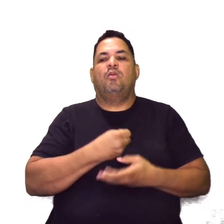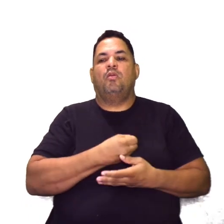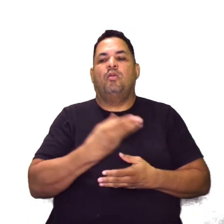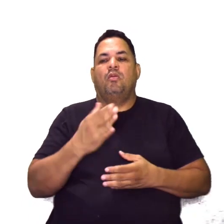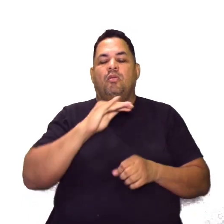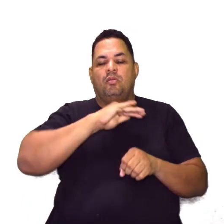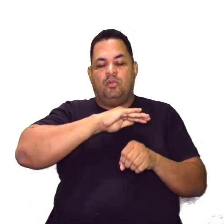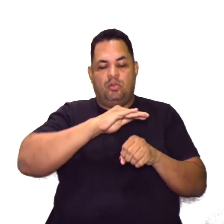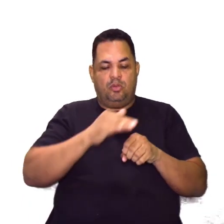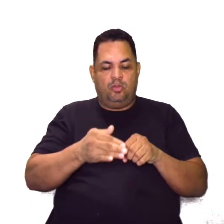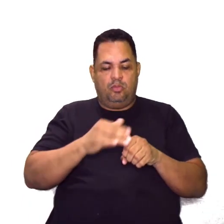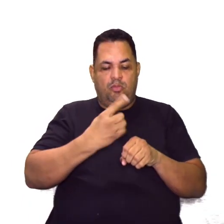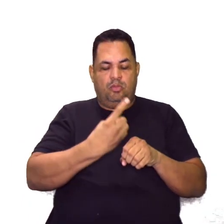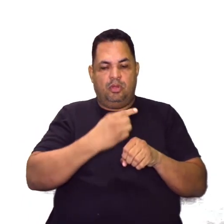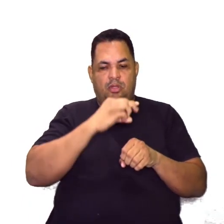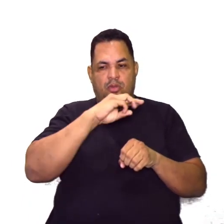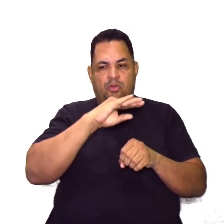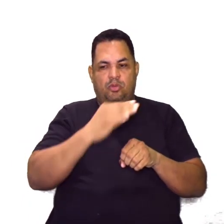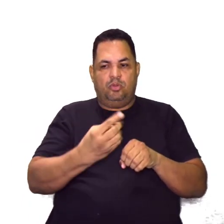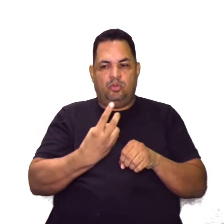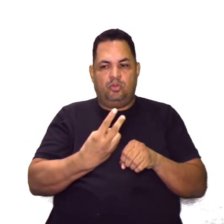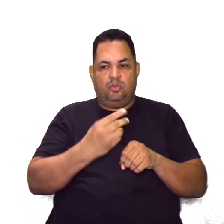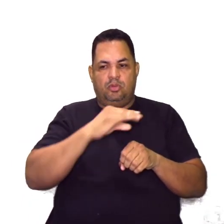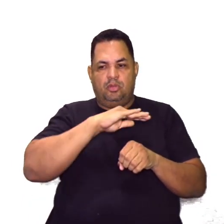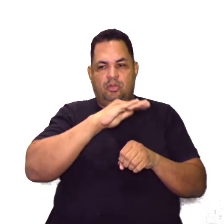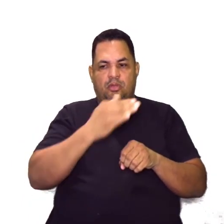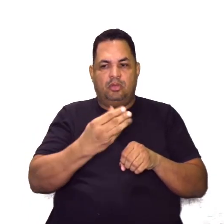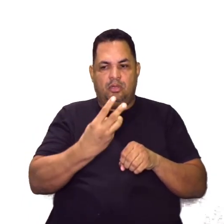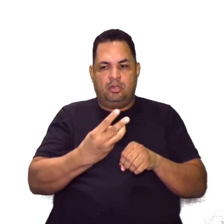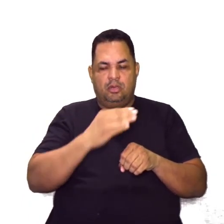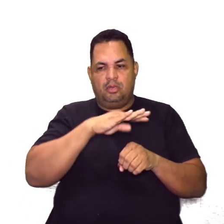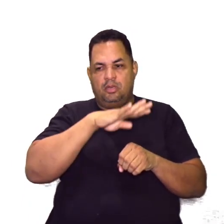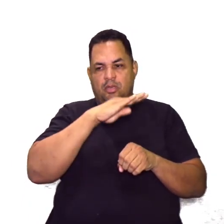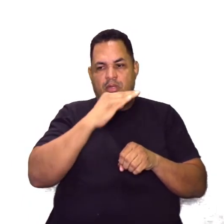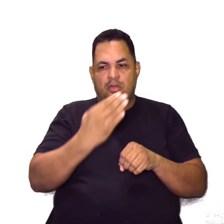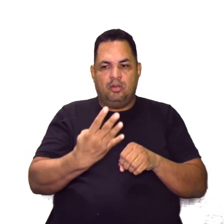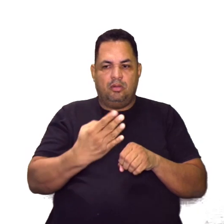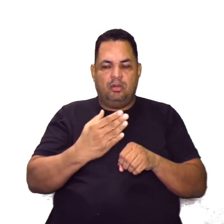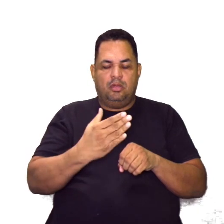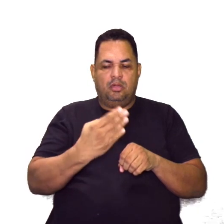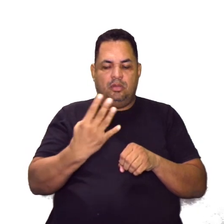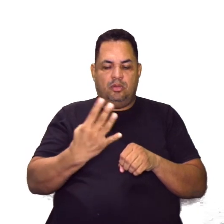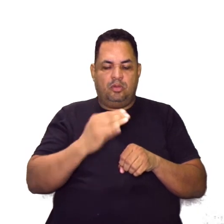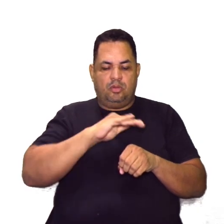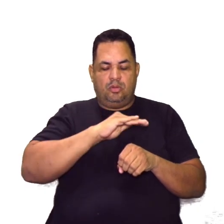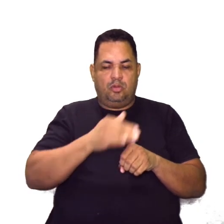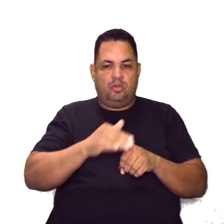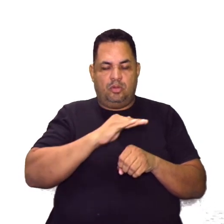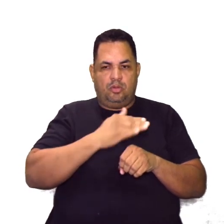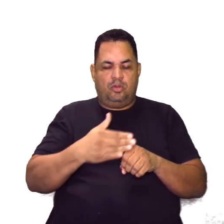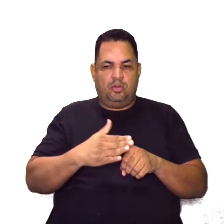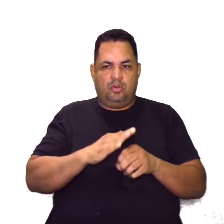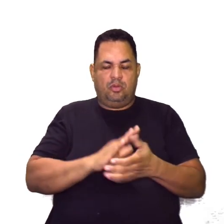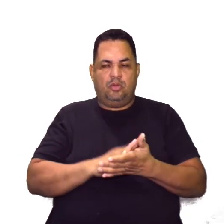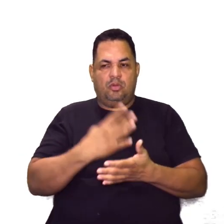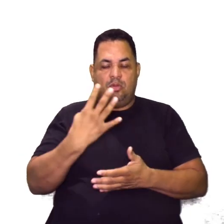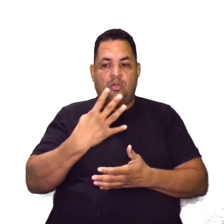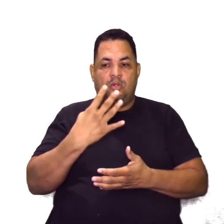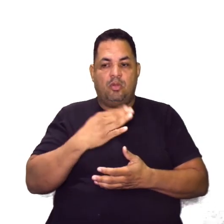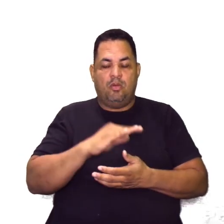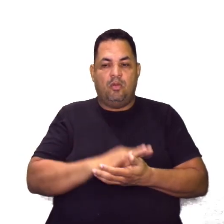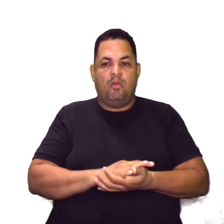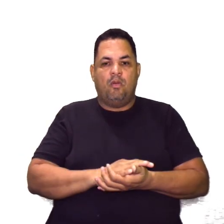temos? 4 camadas eletrônicas. Então, olha só. Então, significa dizer que aquele elemento está o quê? No